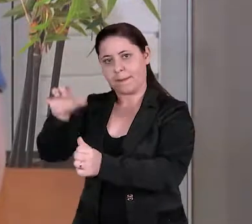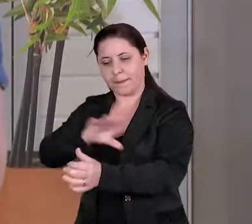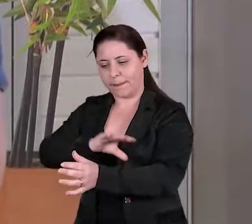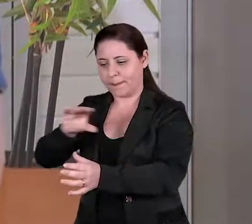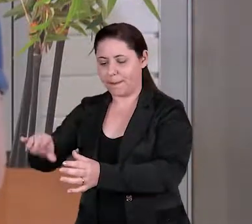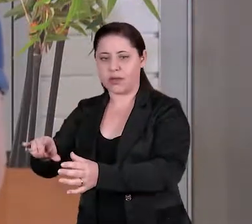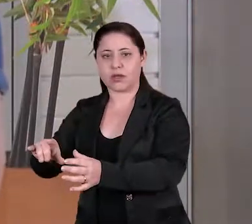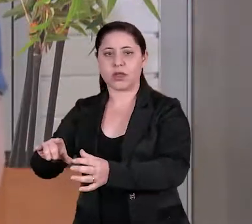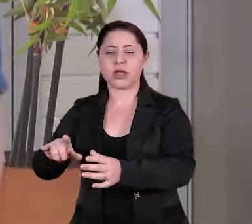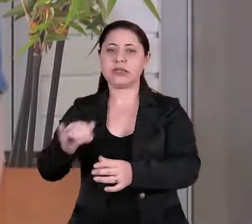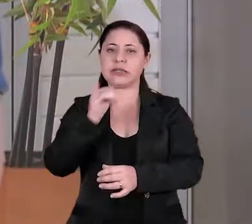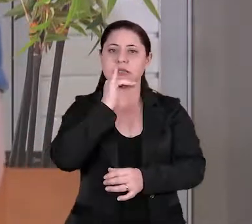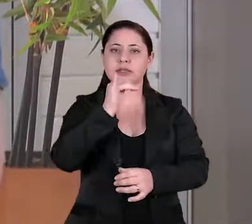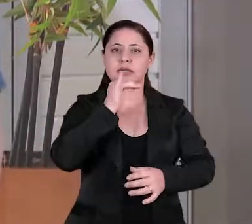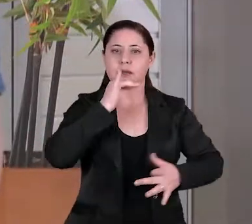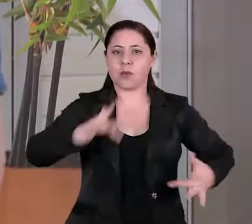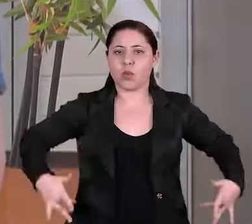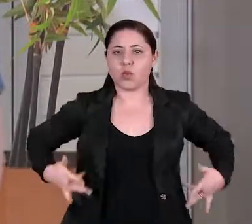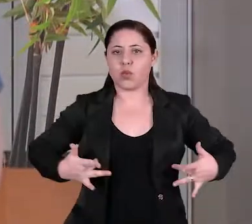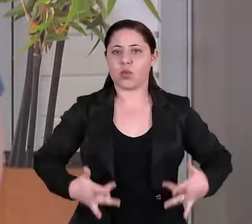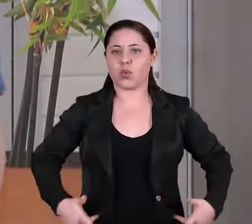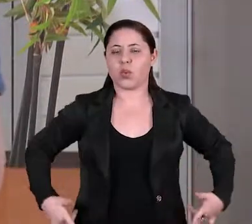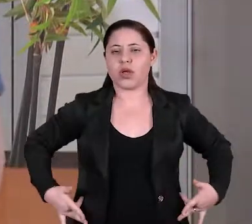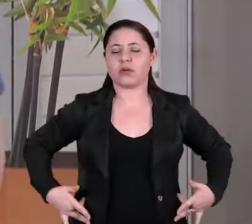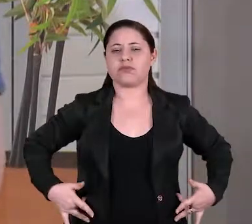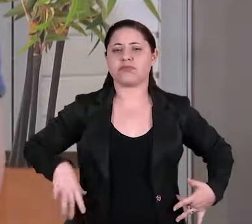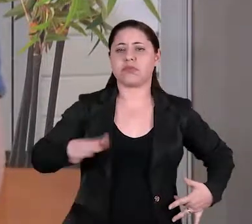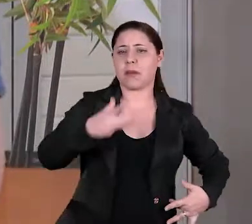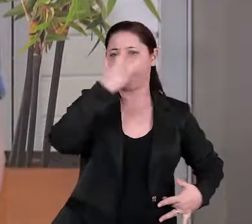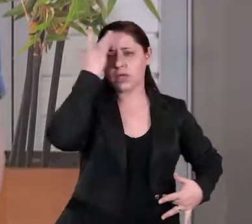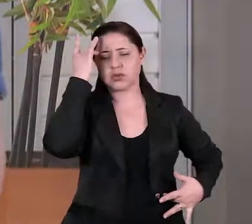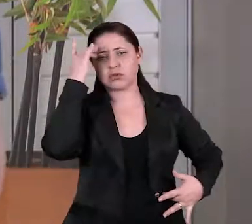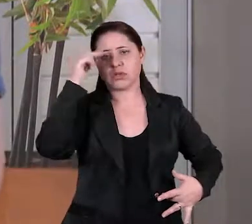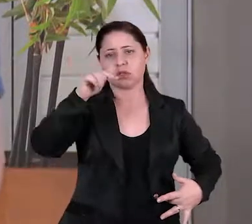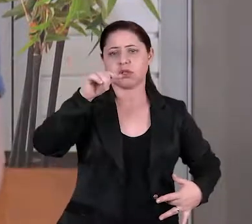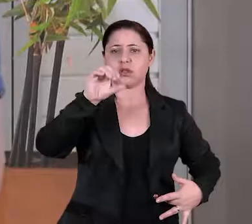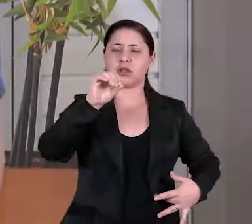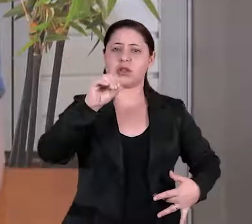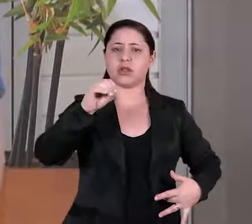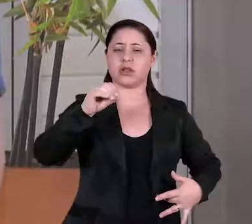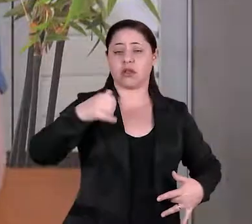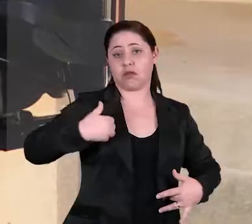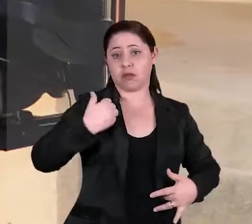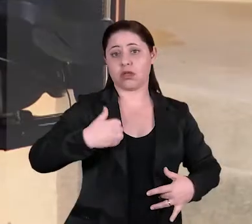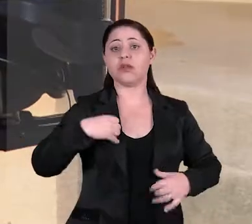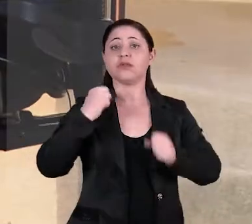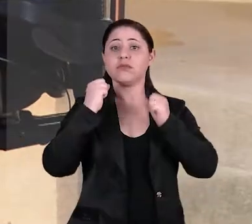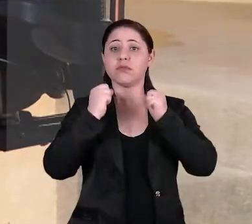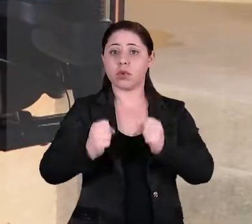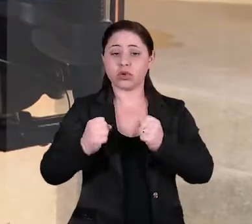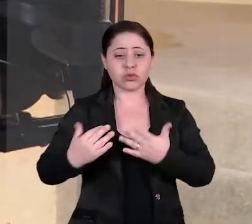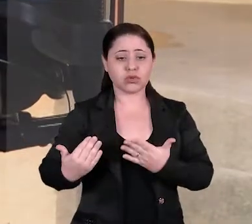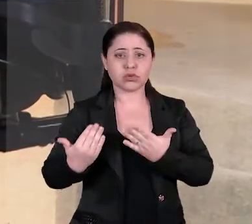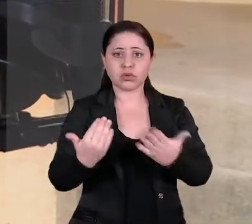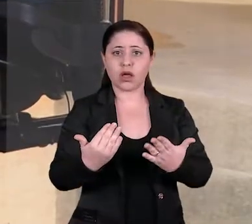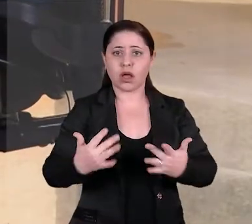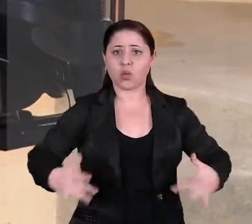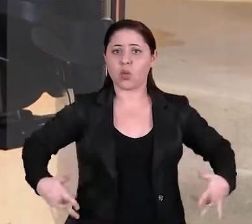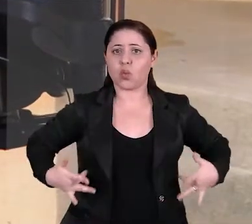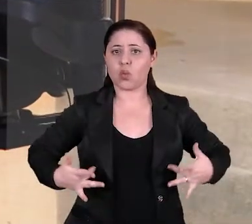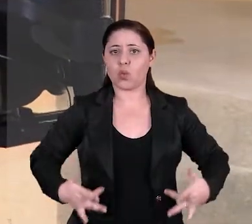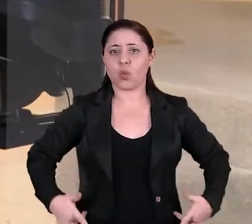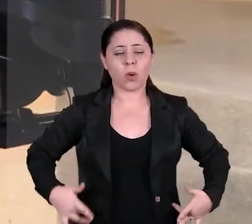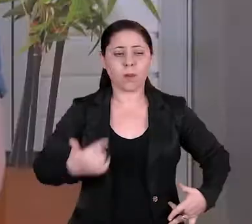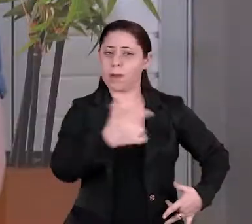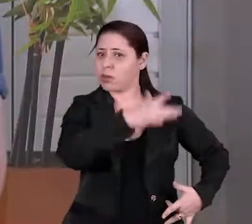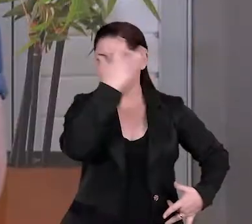exemplo, o transplante renal, a gente consegue ofertar órgãos até de 70 anos. Então, pessoas de 70 anos podem vir a doar os